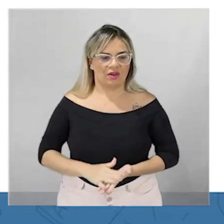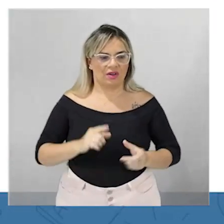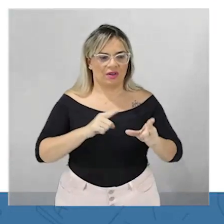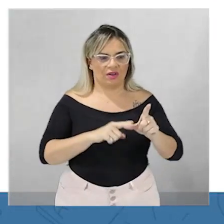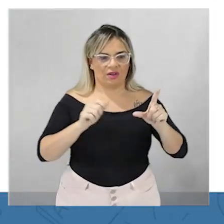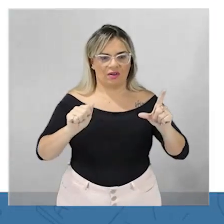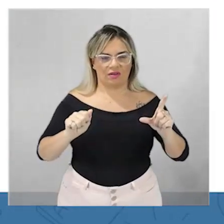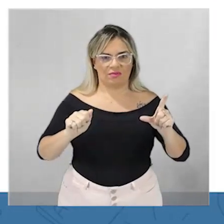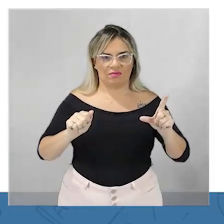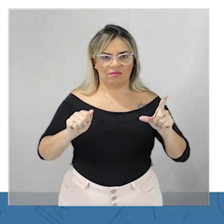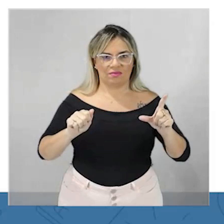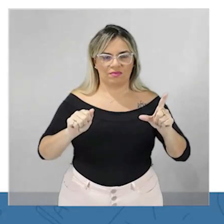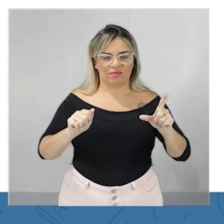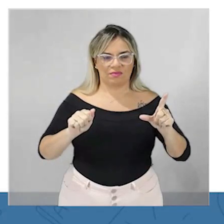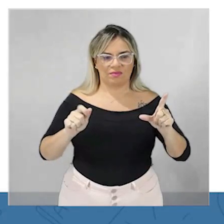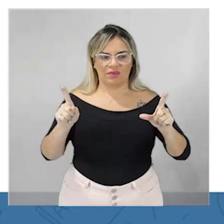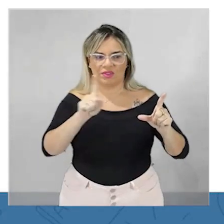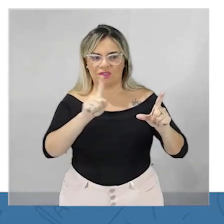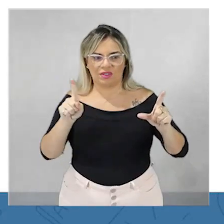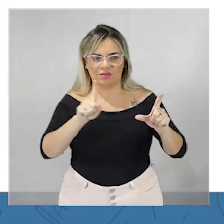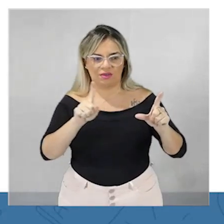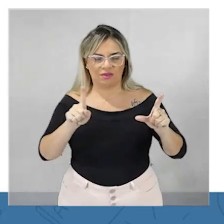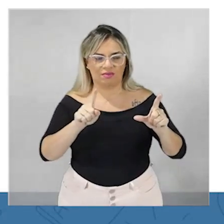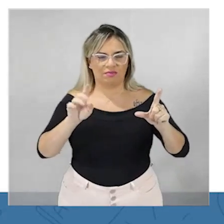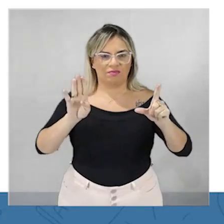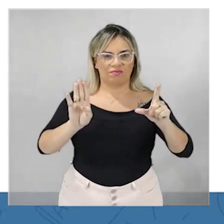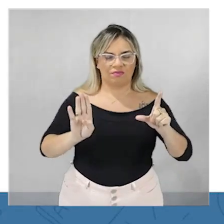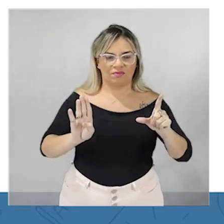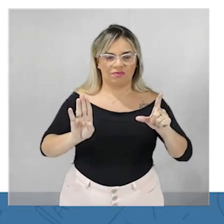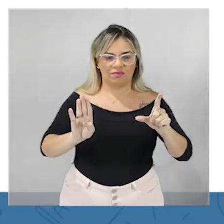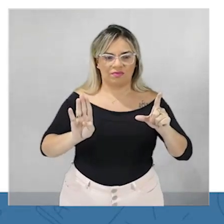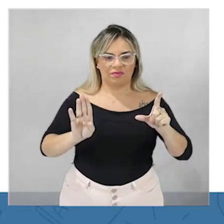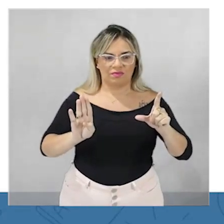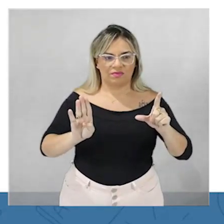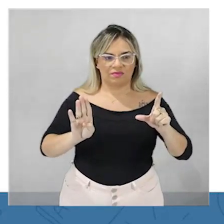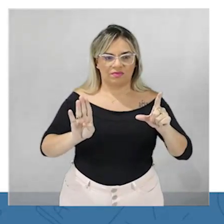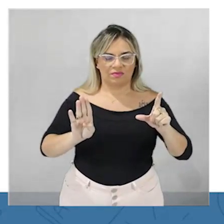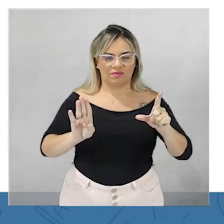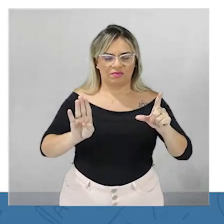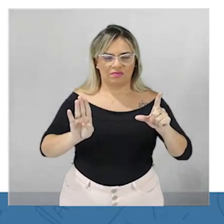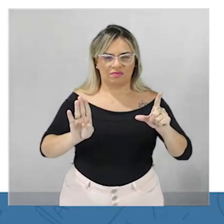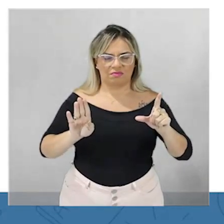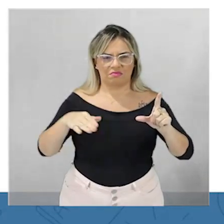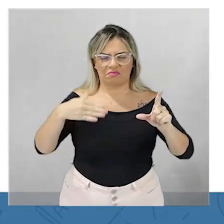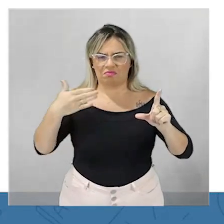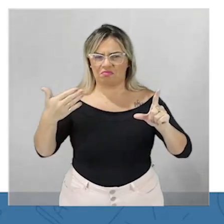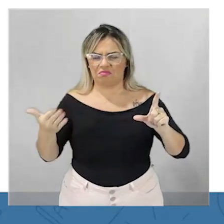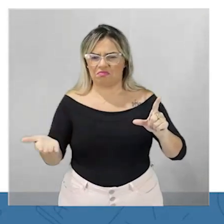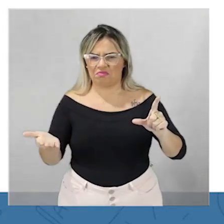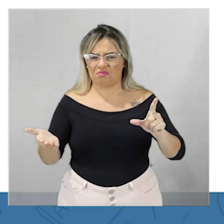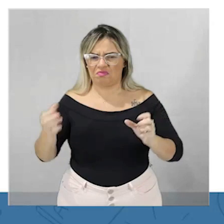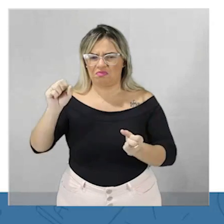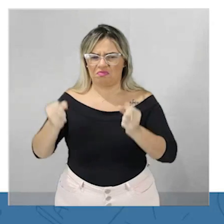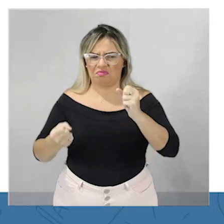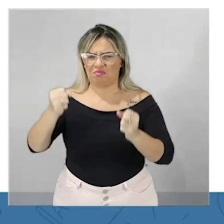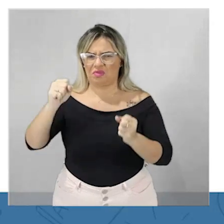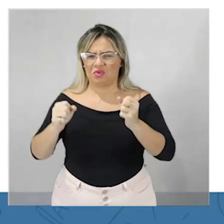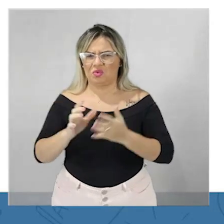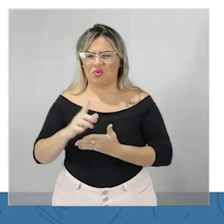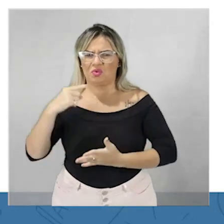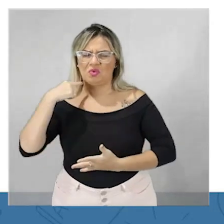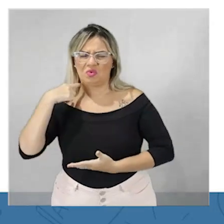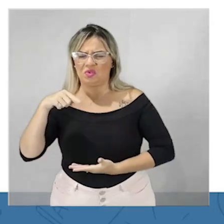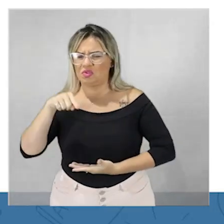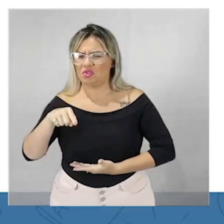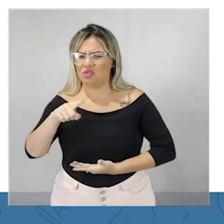saúde pública? Não, tem nada a ver. Tratar efluentes industriais, será que tratar o lixo da indústria vai levar o saneamento básico